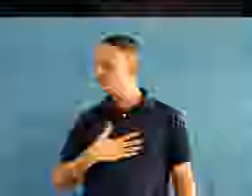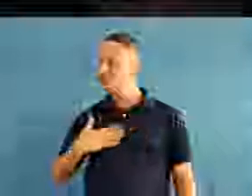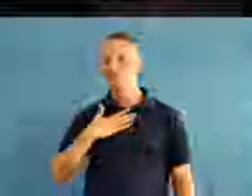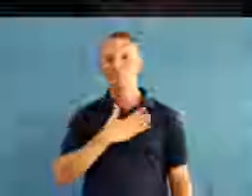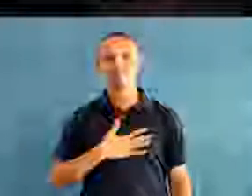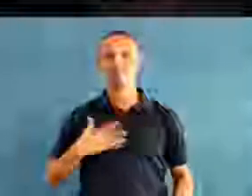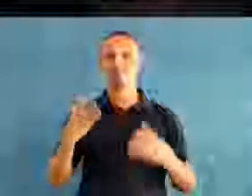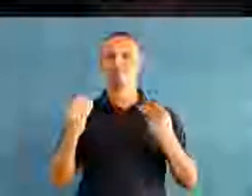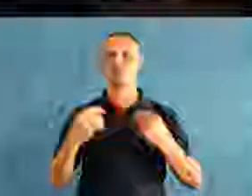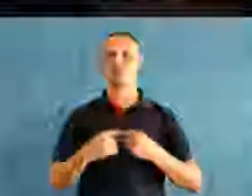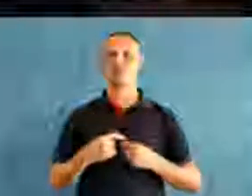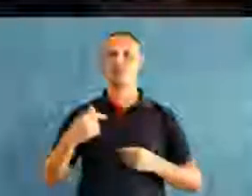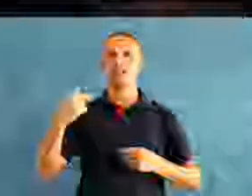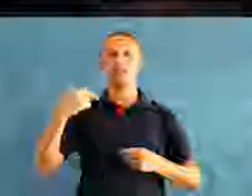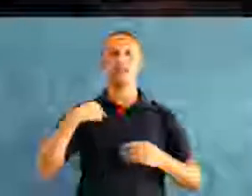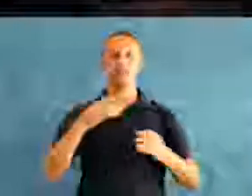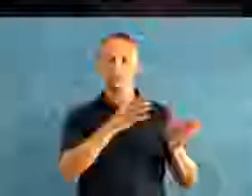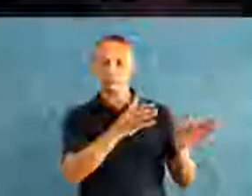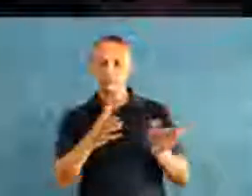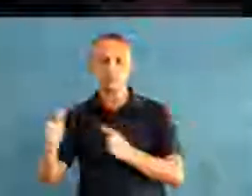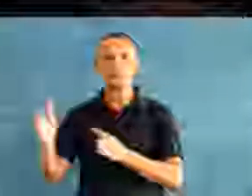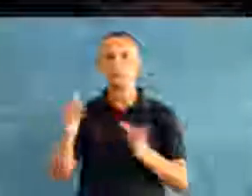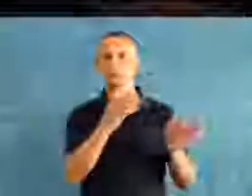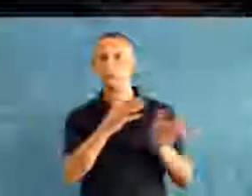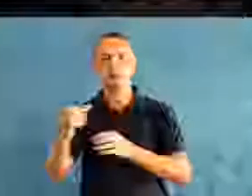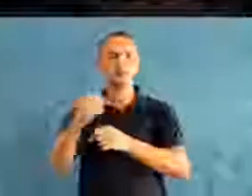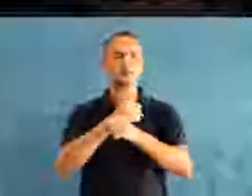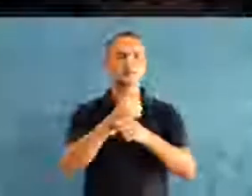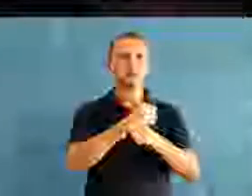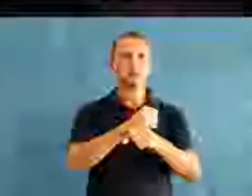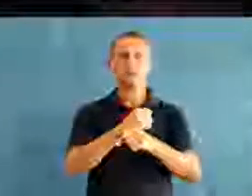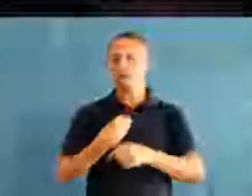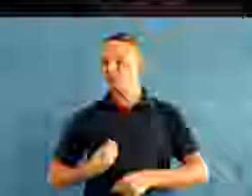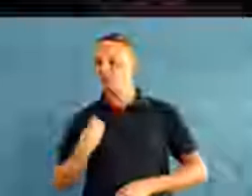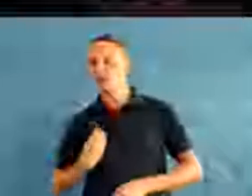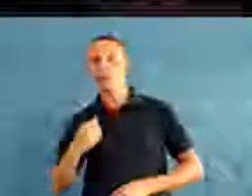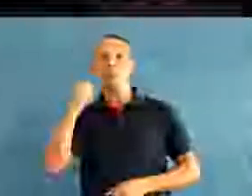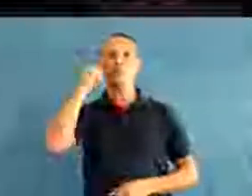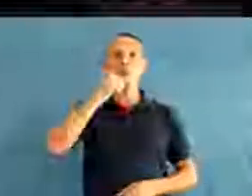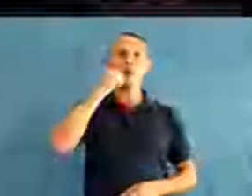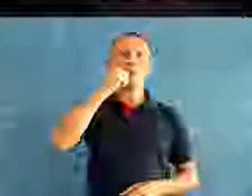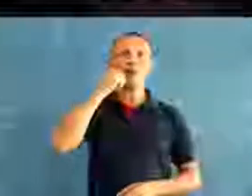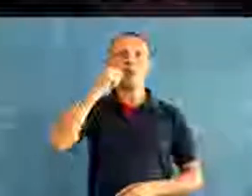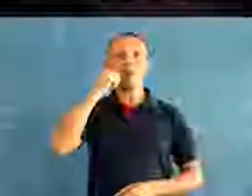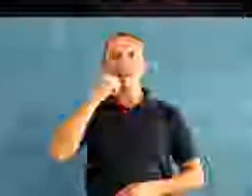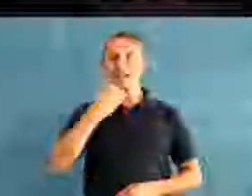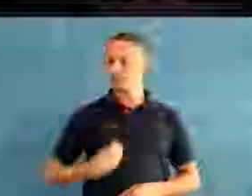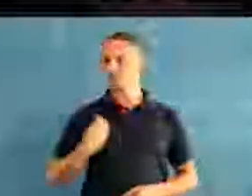testemunhas de uma participação tão grande das mulheres em todas as áreas, em